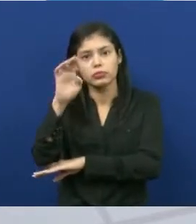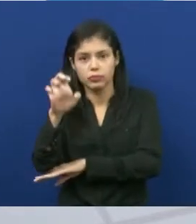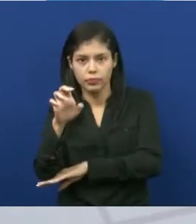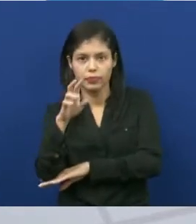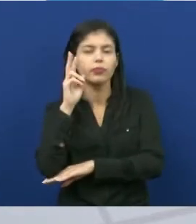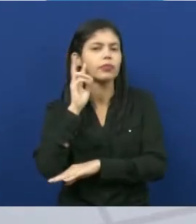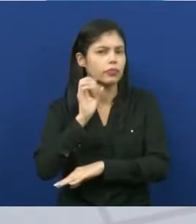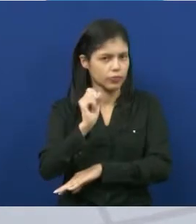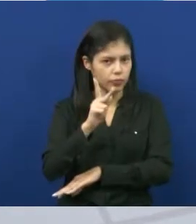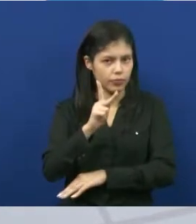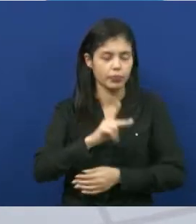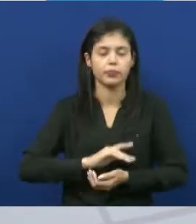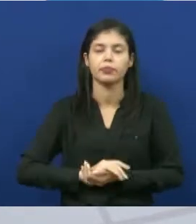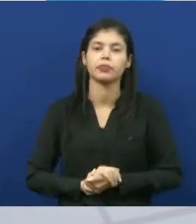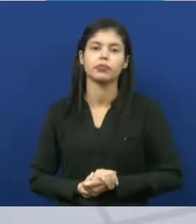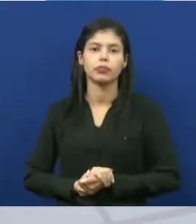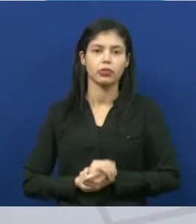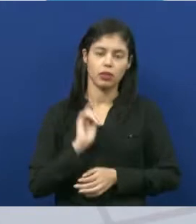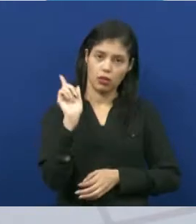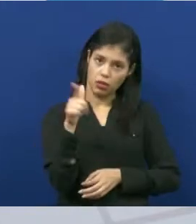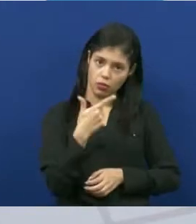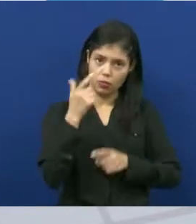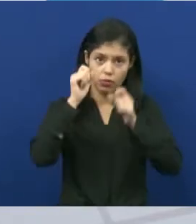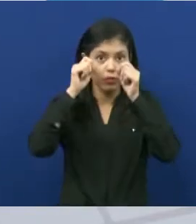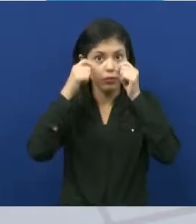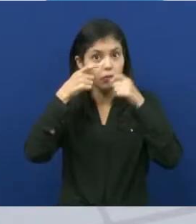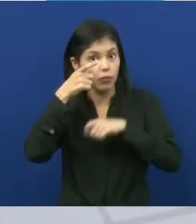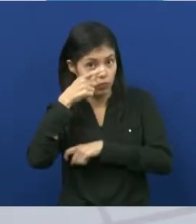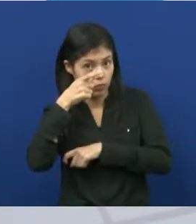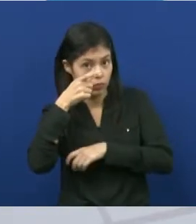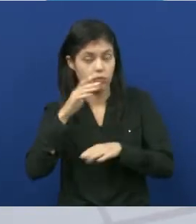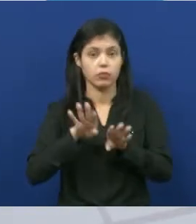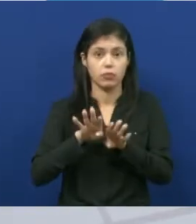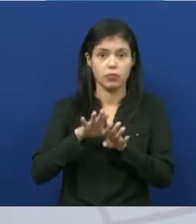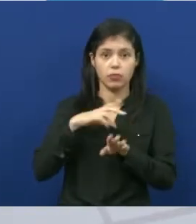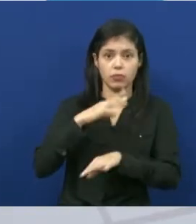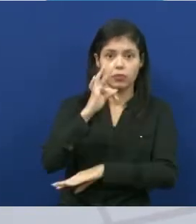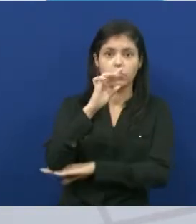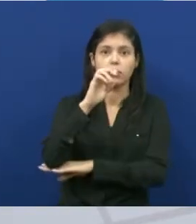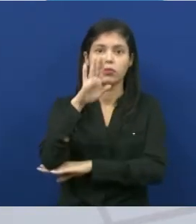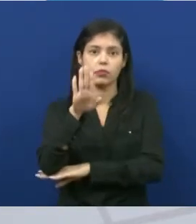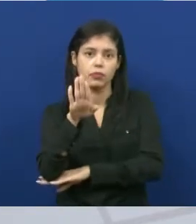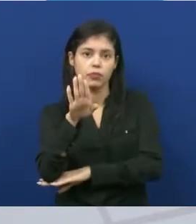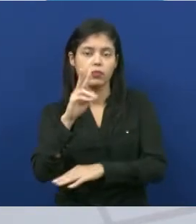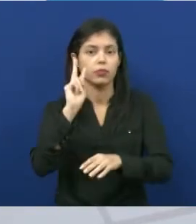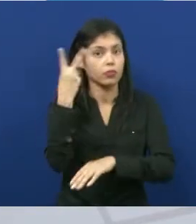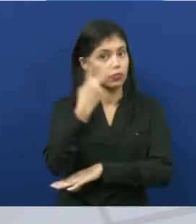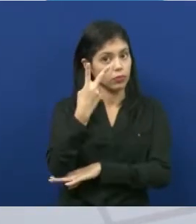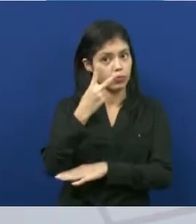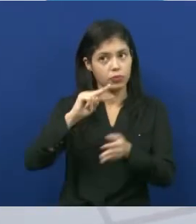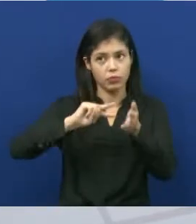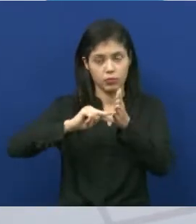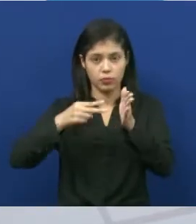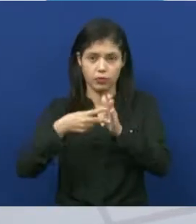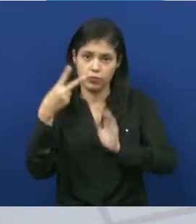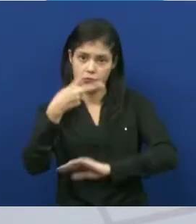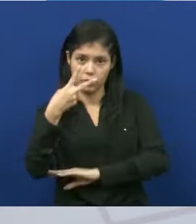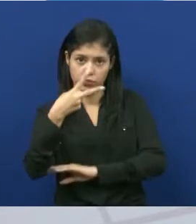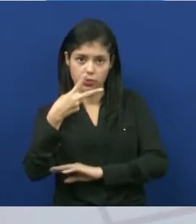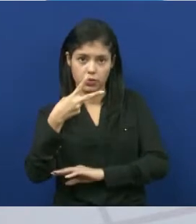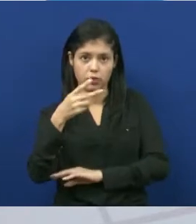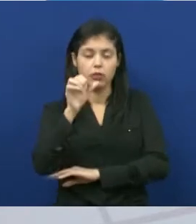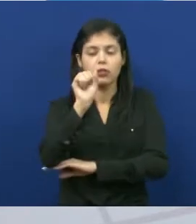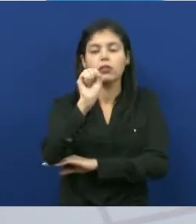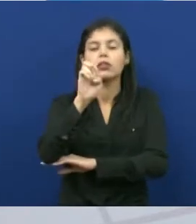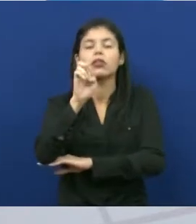ok? Muito bem. A outra observação sobre o verbo to be é que ele tem dois significados. Ele pode significar